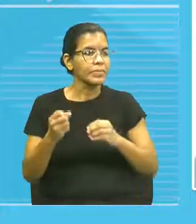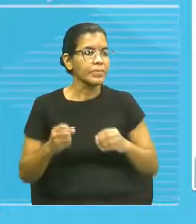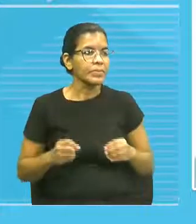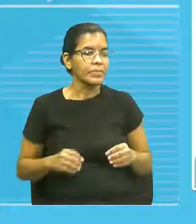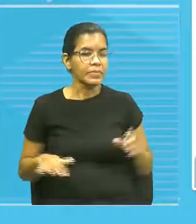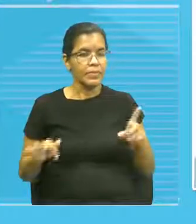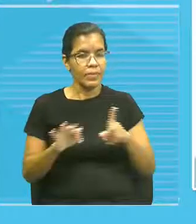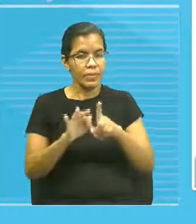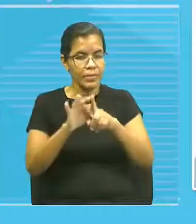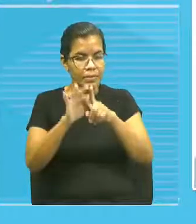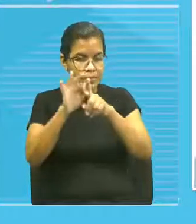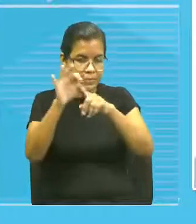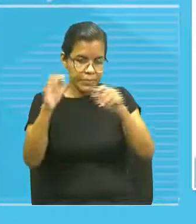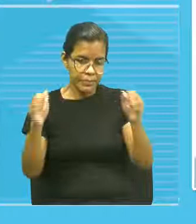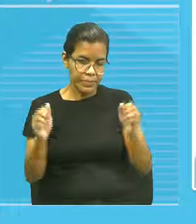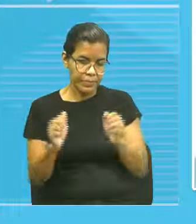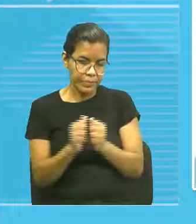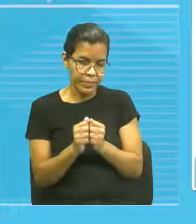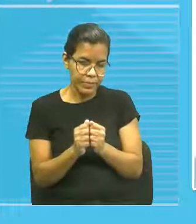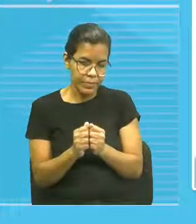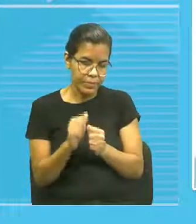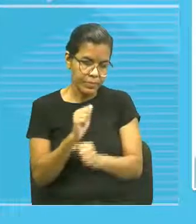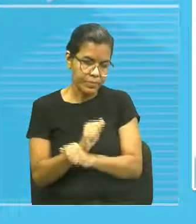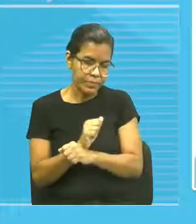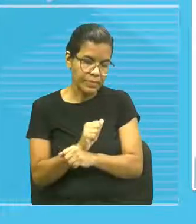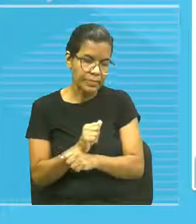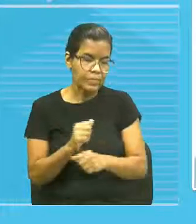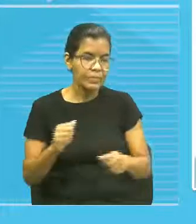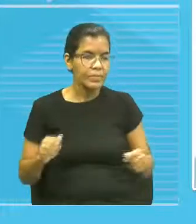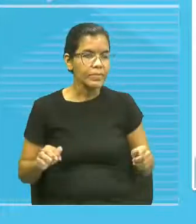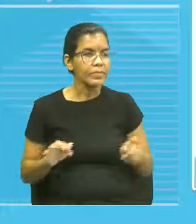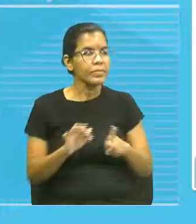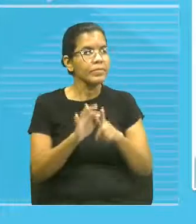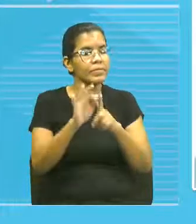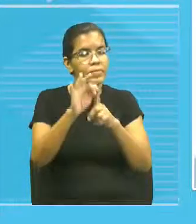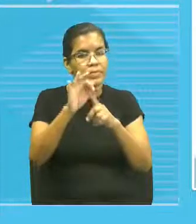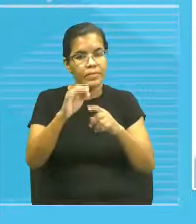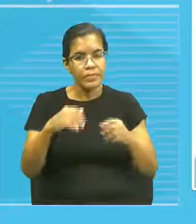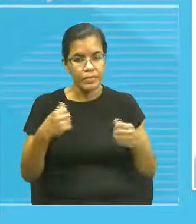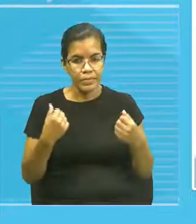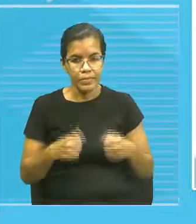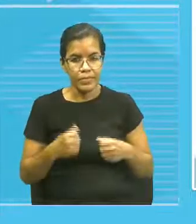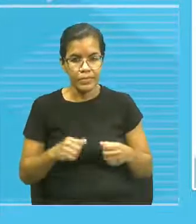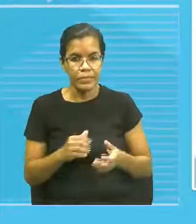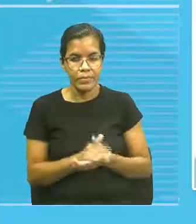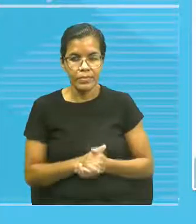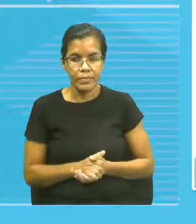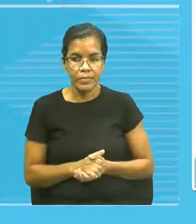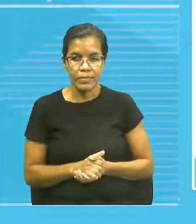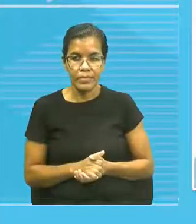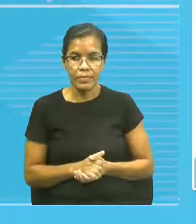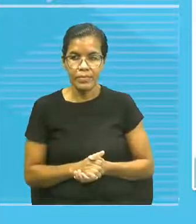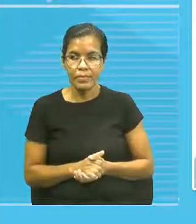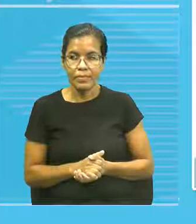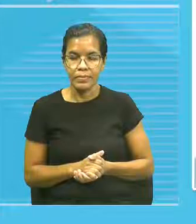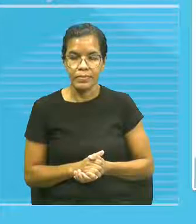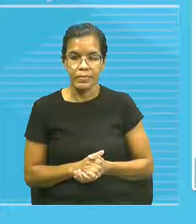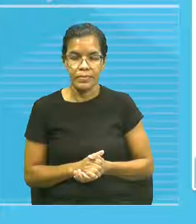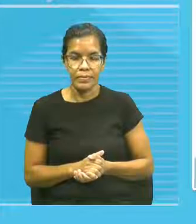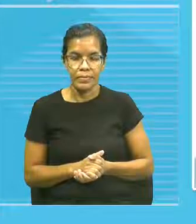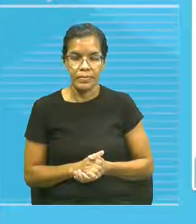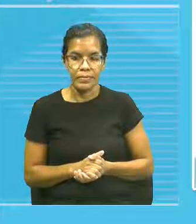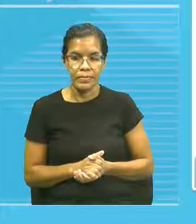nossa temperatura corporal. Então, quando a gente come, pode entrar, Adriana, pode, agora eu deixo.